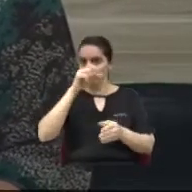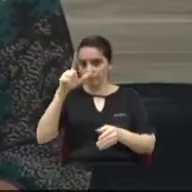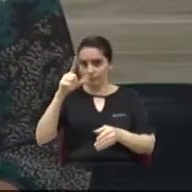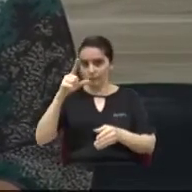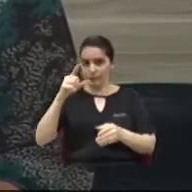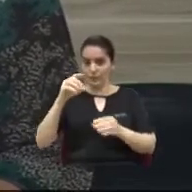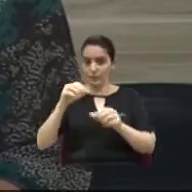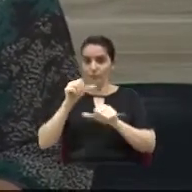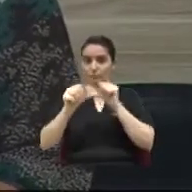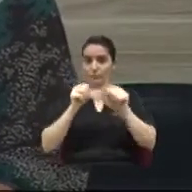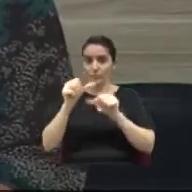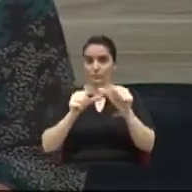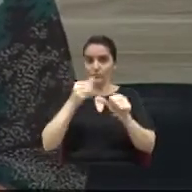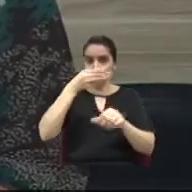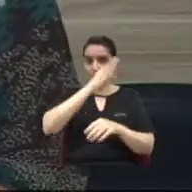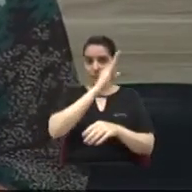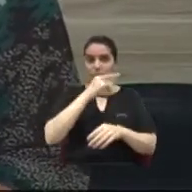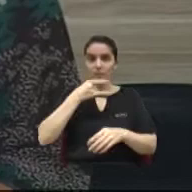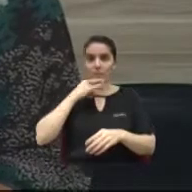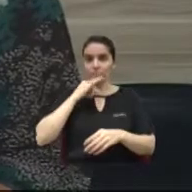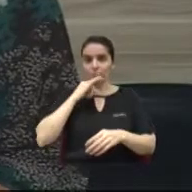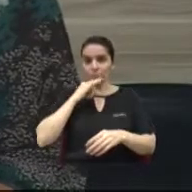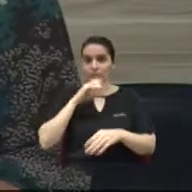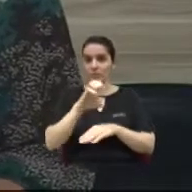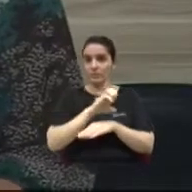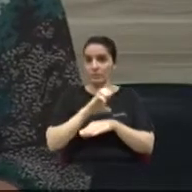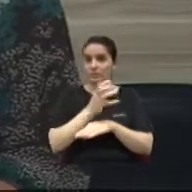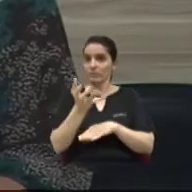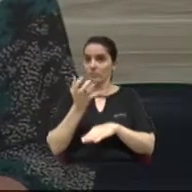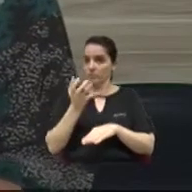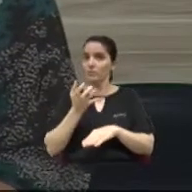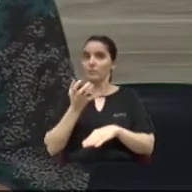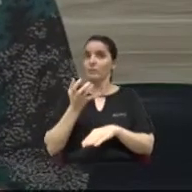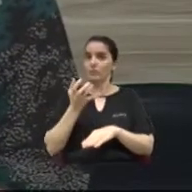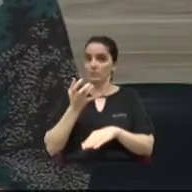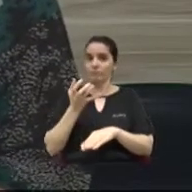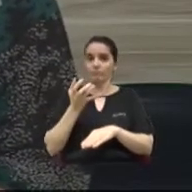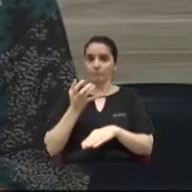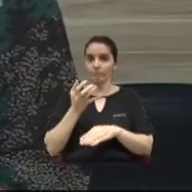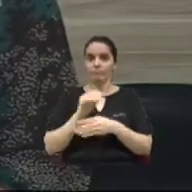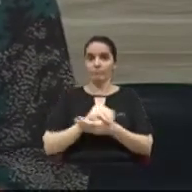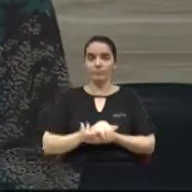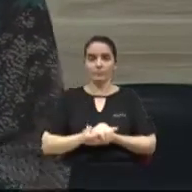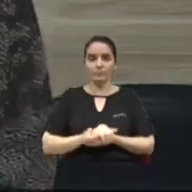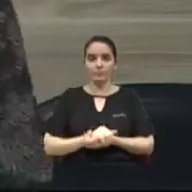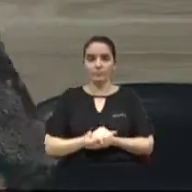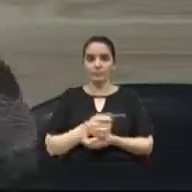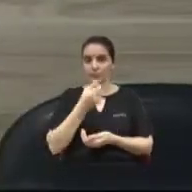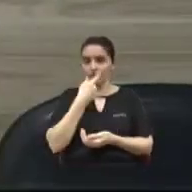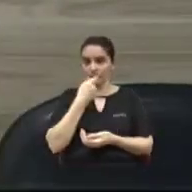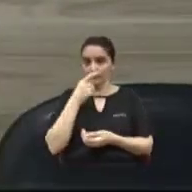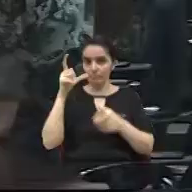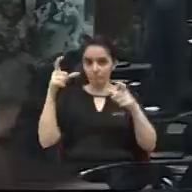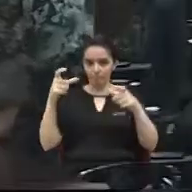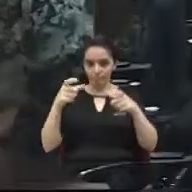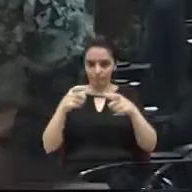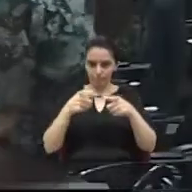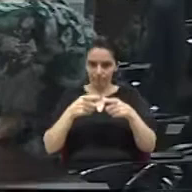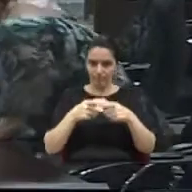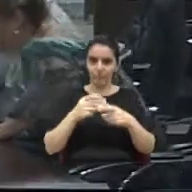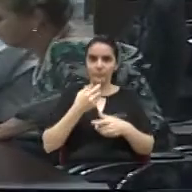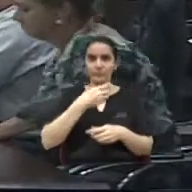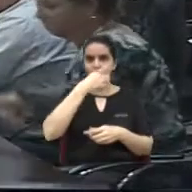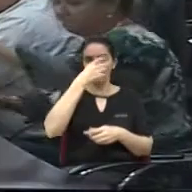interesse do Estado é levar para Piracicaba para que diminua a quantidade de medicamentos distribuídos. Vereador Marcos